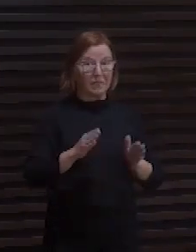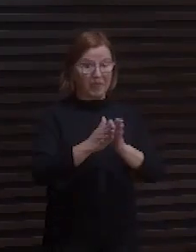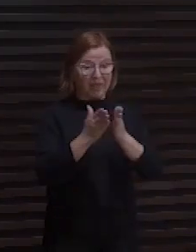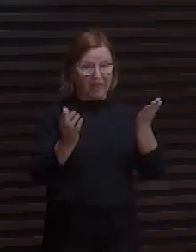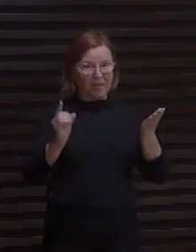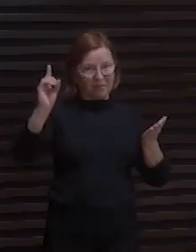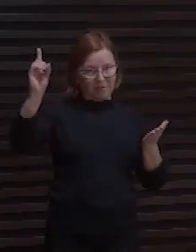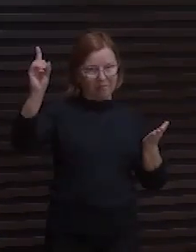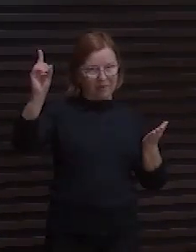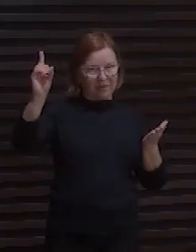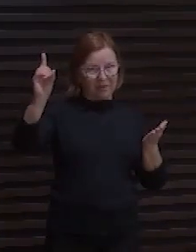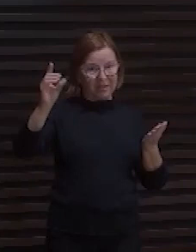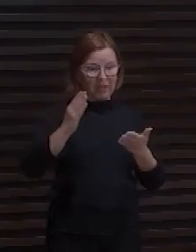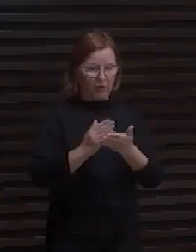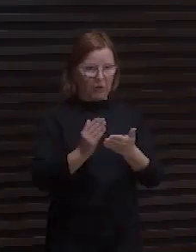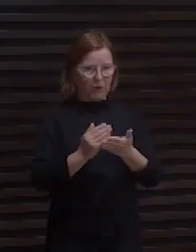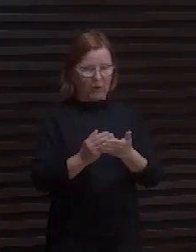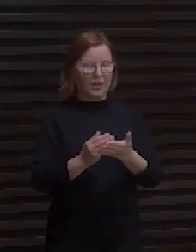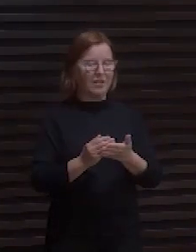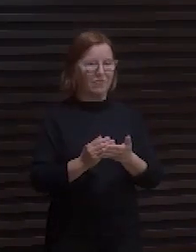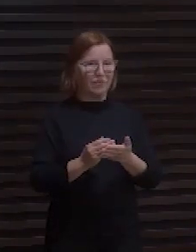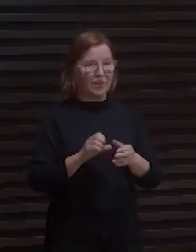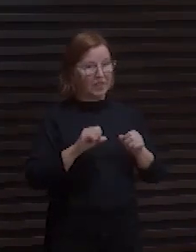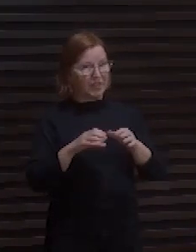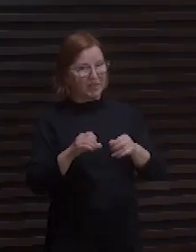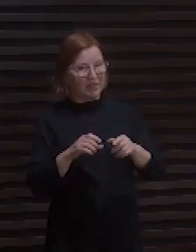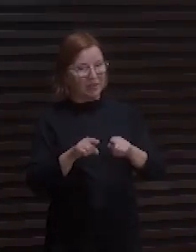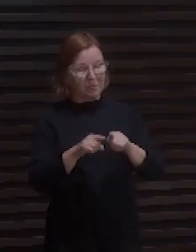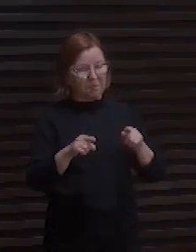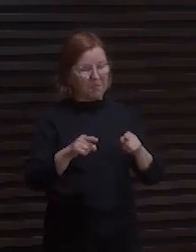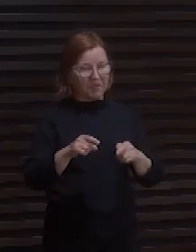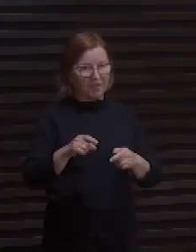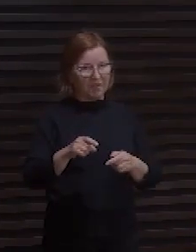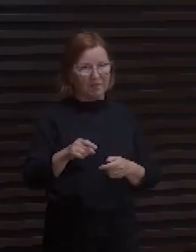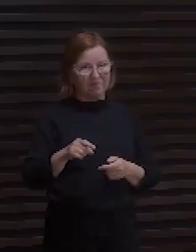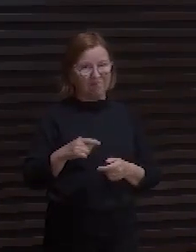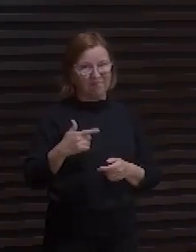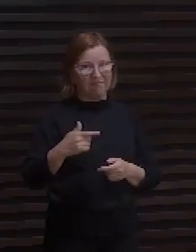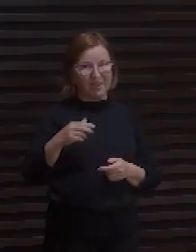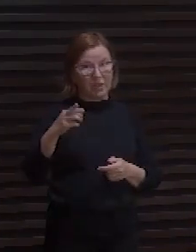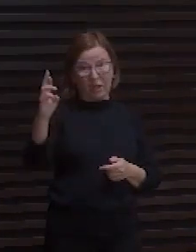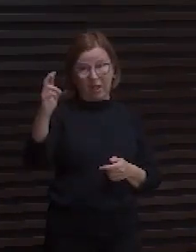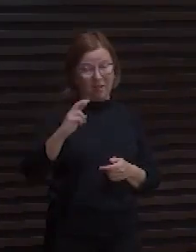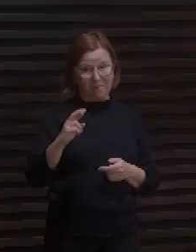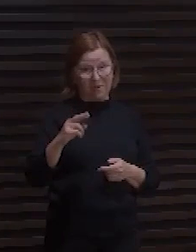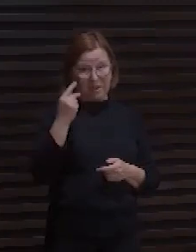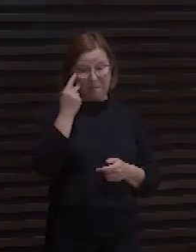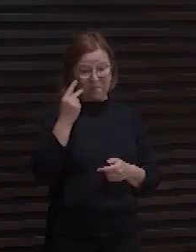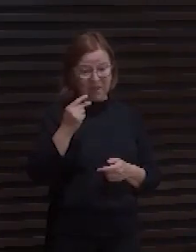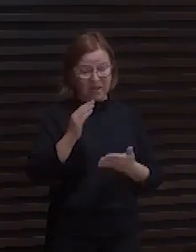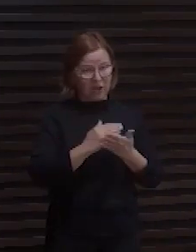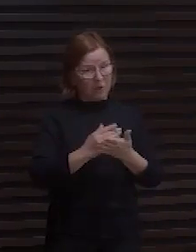de princípios e não de respostas óbvias. Mas essas perguntas podem ajudar você, como